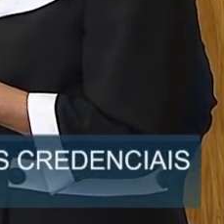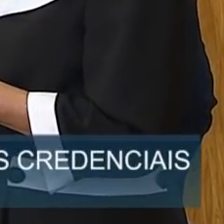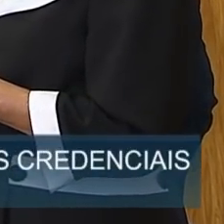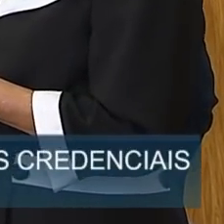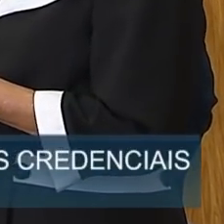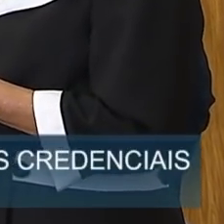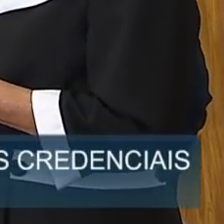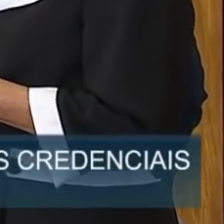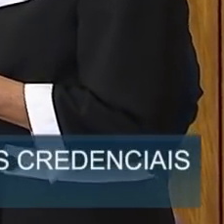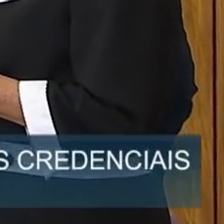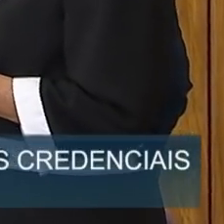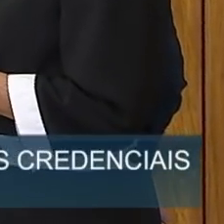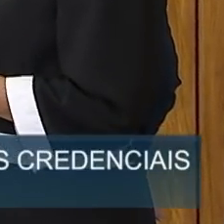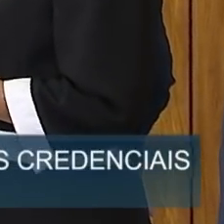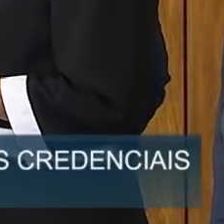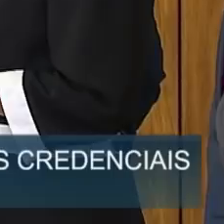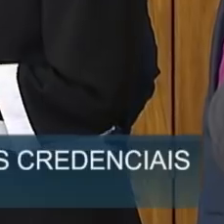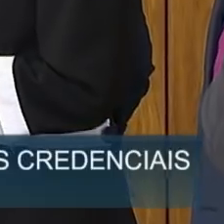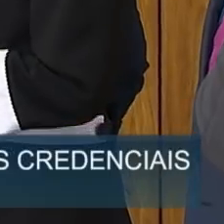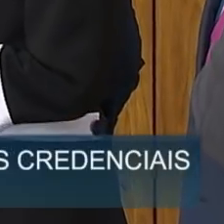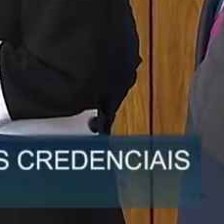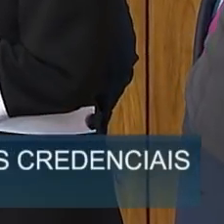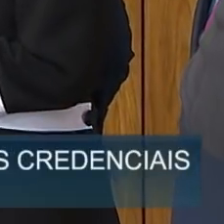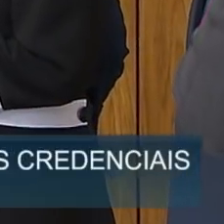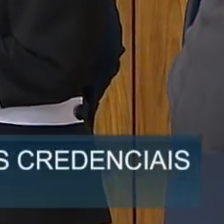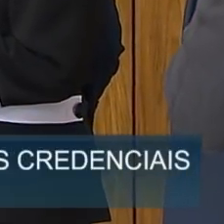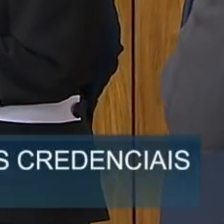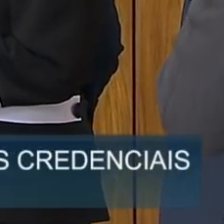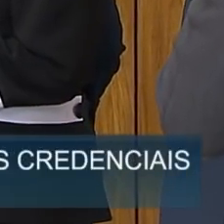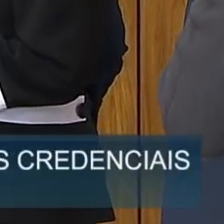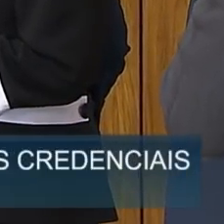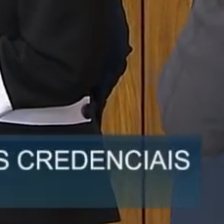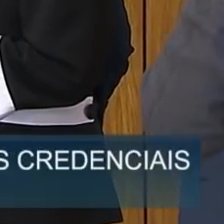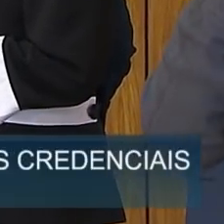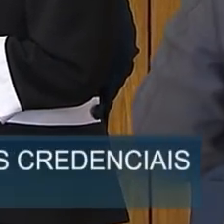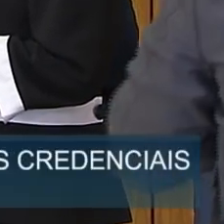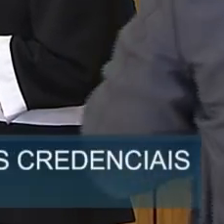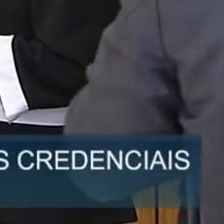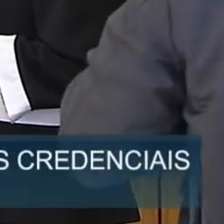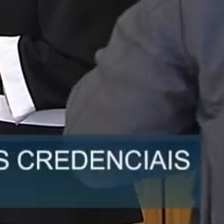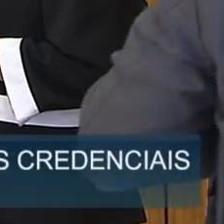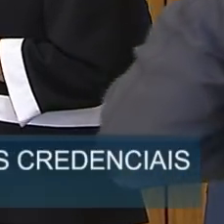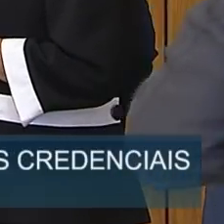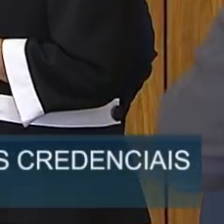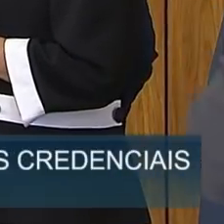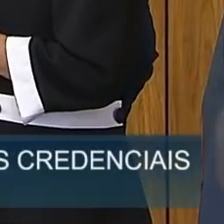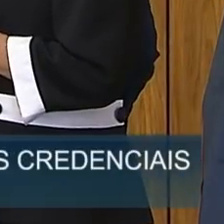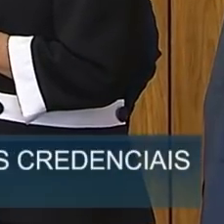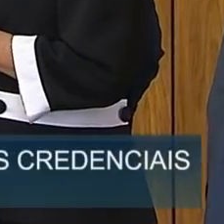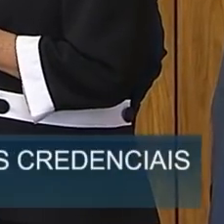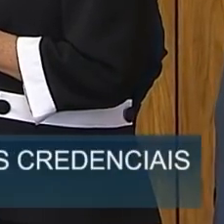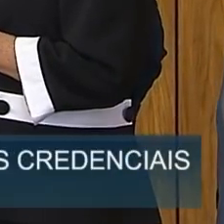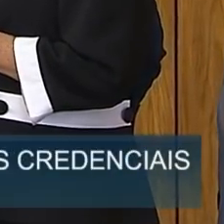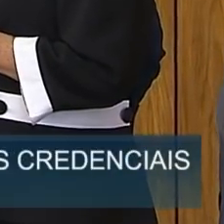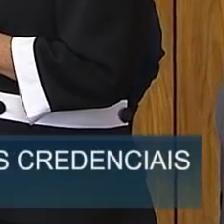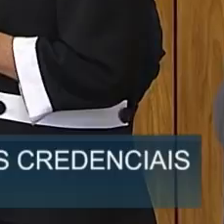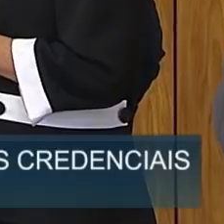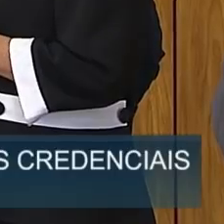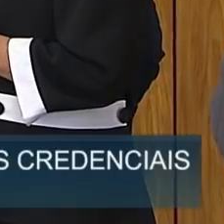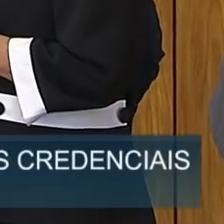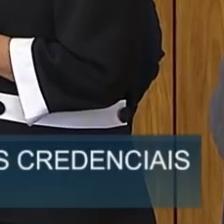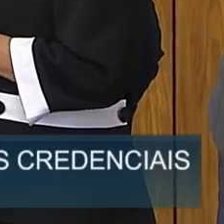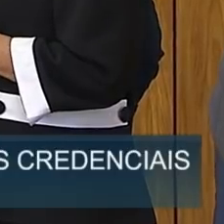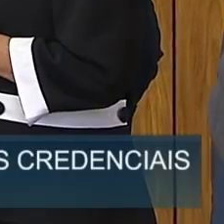Estamos ao vivo acompanhando a cerimônia de entrega das credenciais dos embaixadores de 5 países